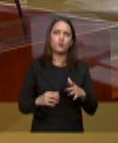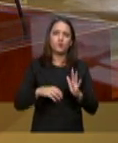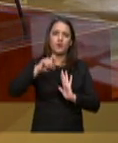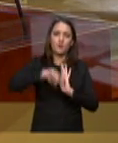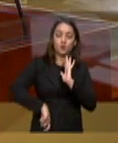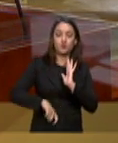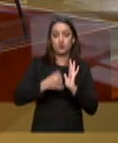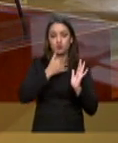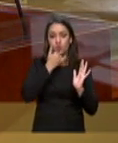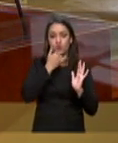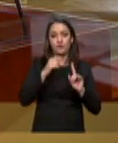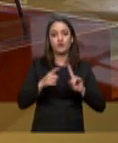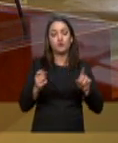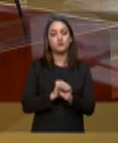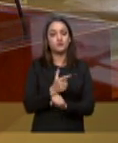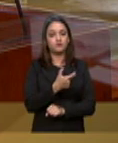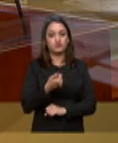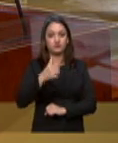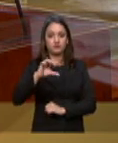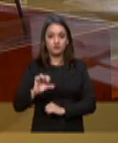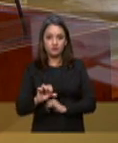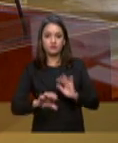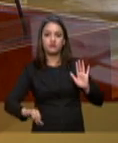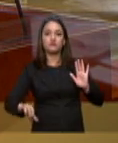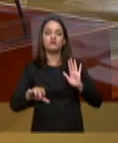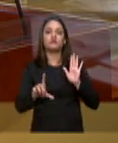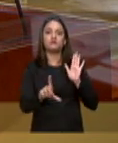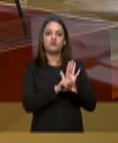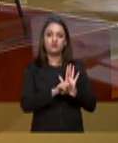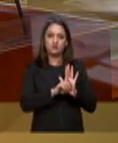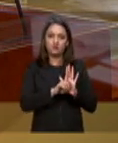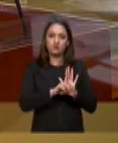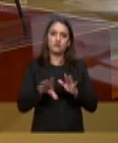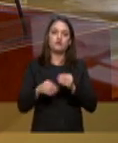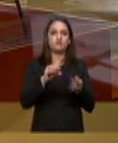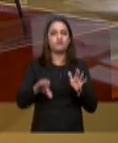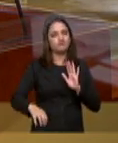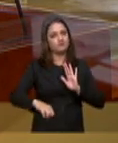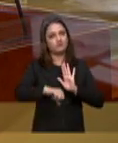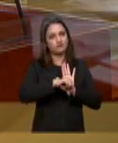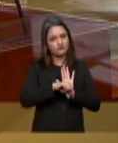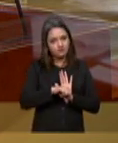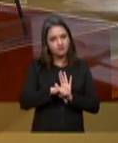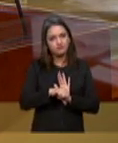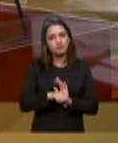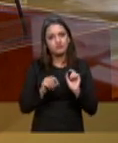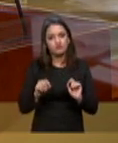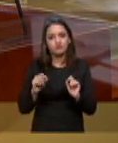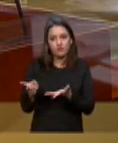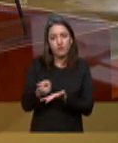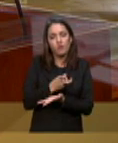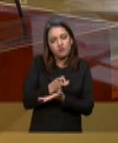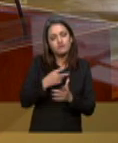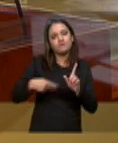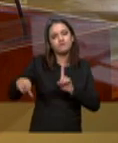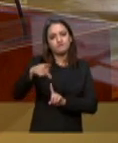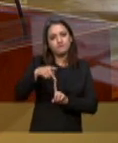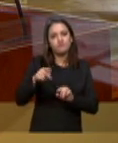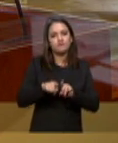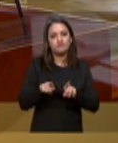o legislador, portanto, estendeu aos crimes de apropriação indébita previdenciária a necessidade do envio de comunicação